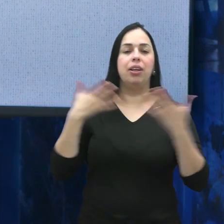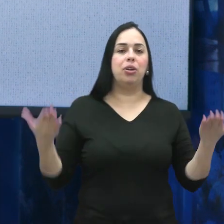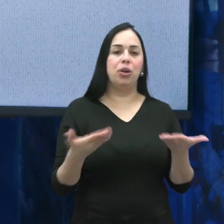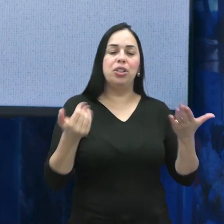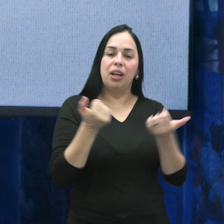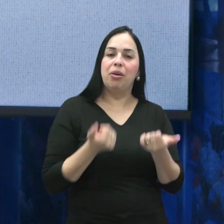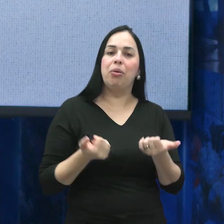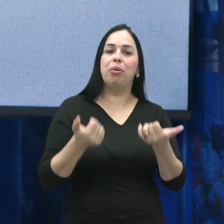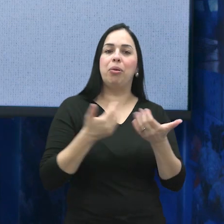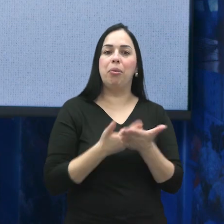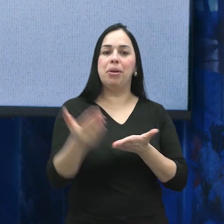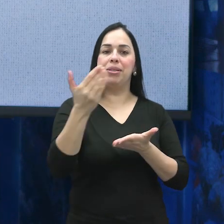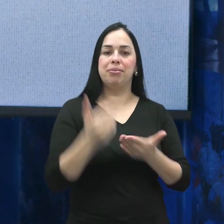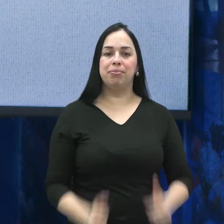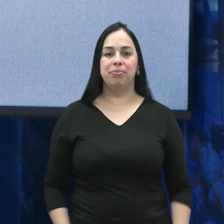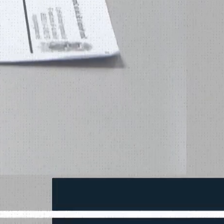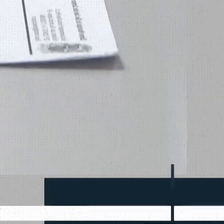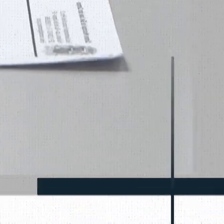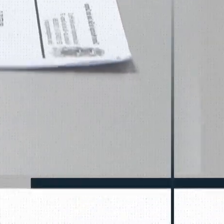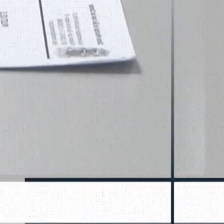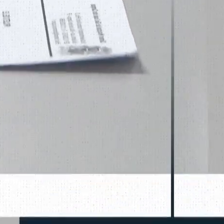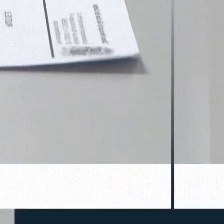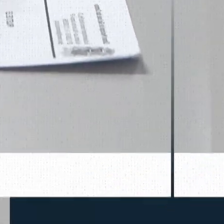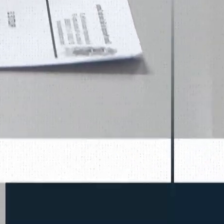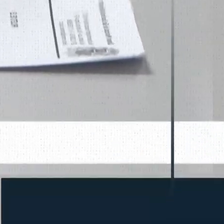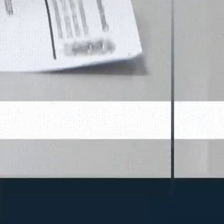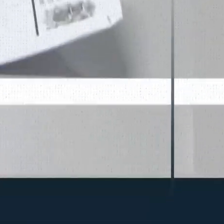de hoje está apenas começando.